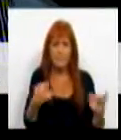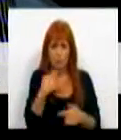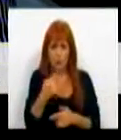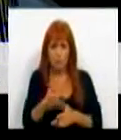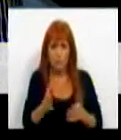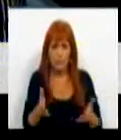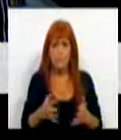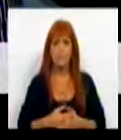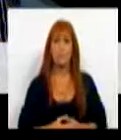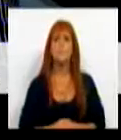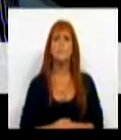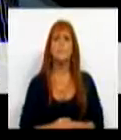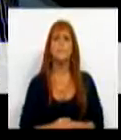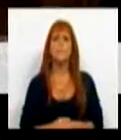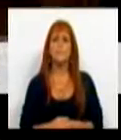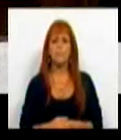referi.